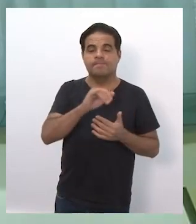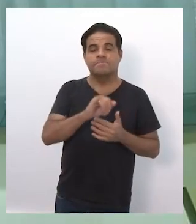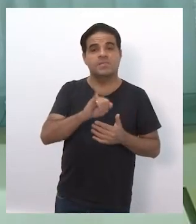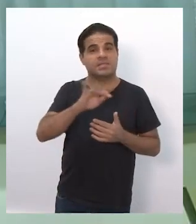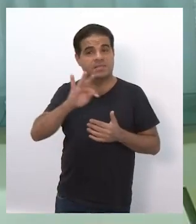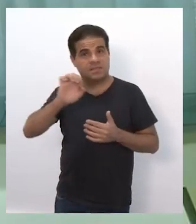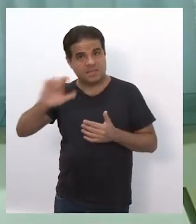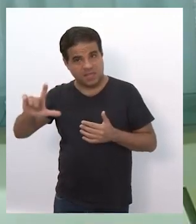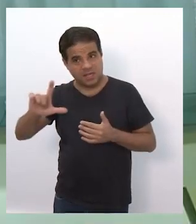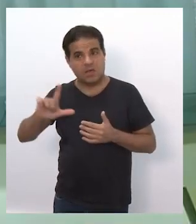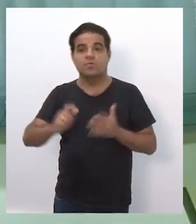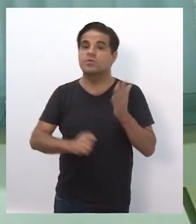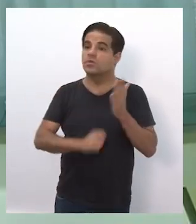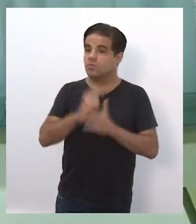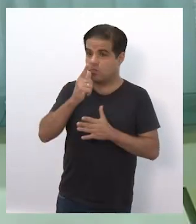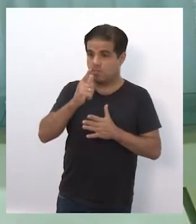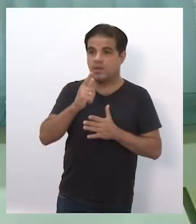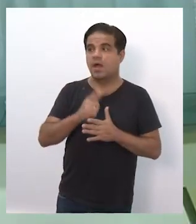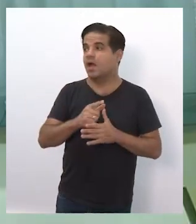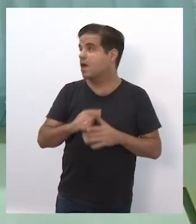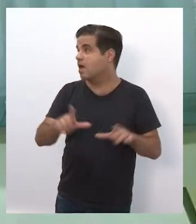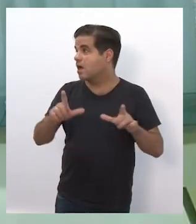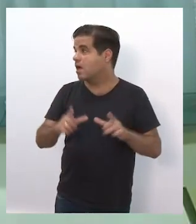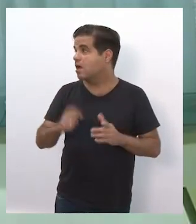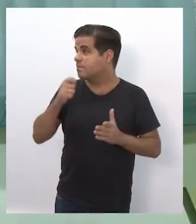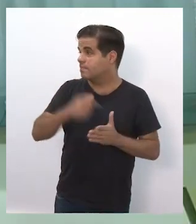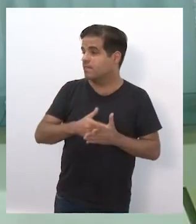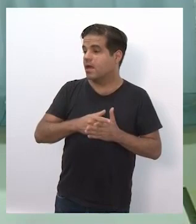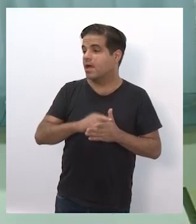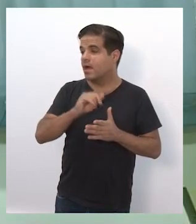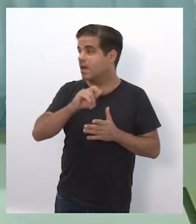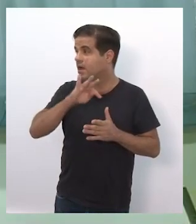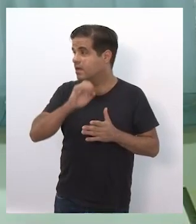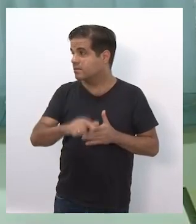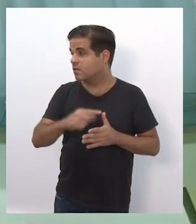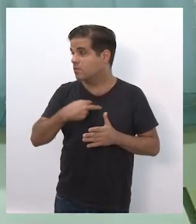eu tenho que comprar uma placa-mãe que, de fato, é da Intel. Porque eu não